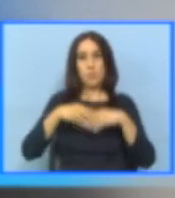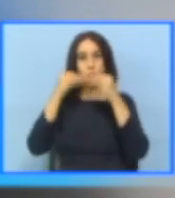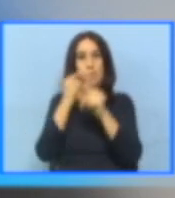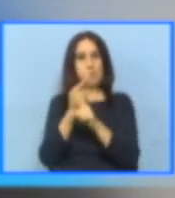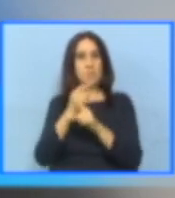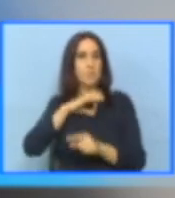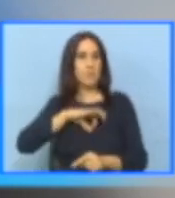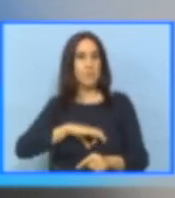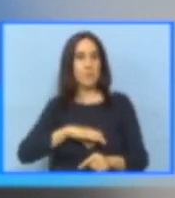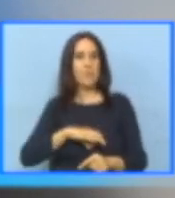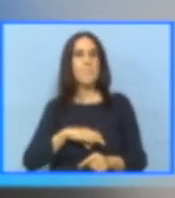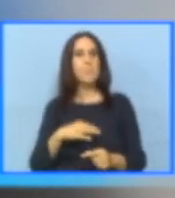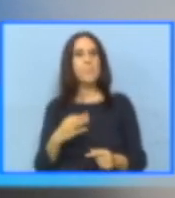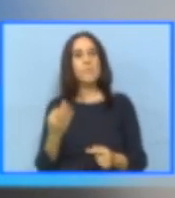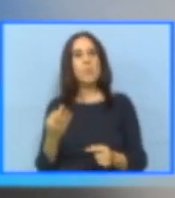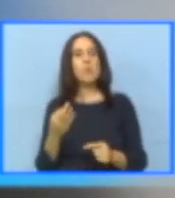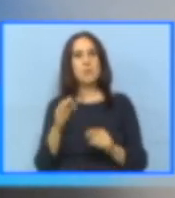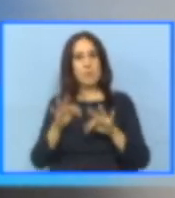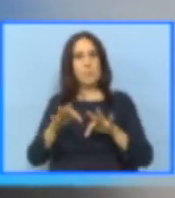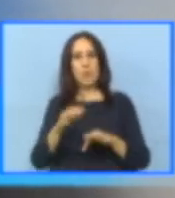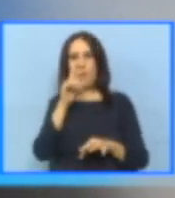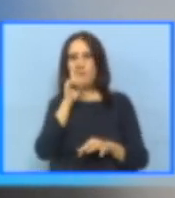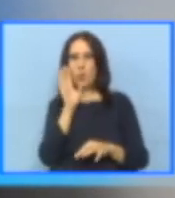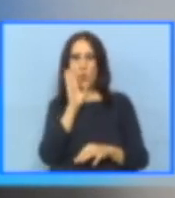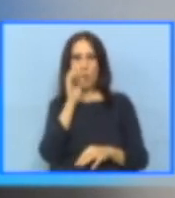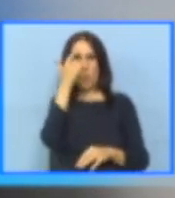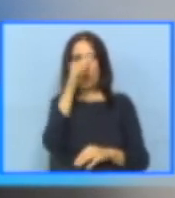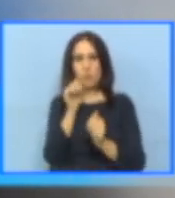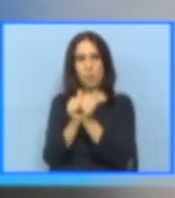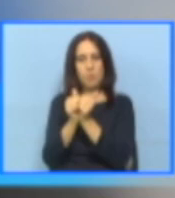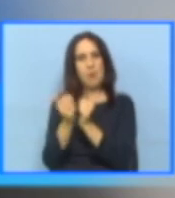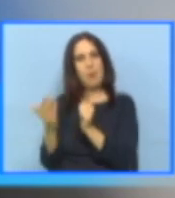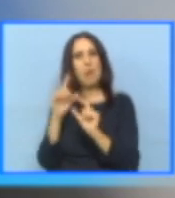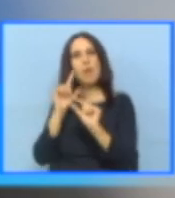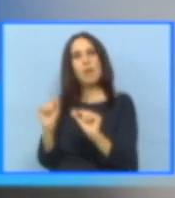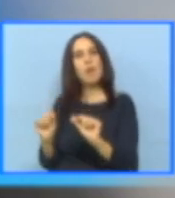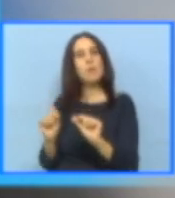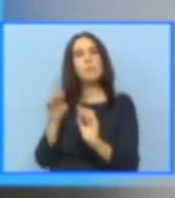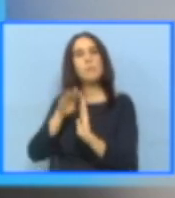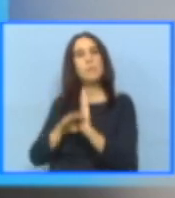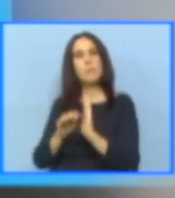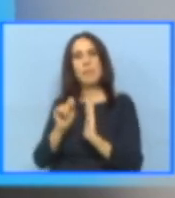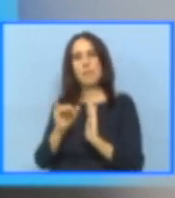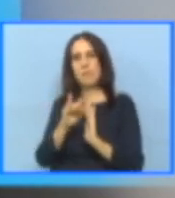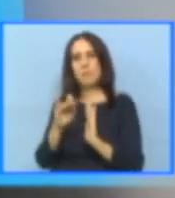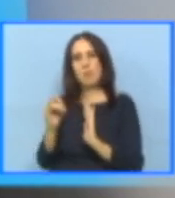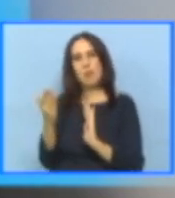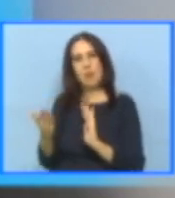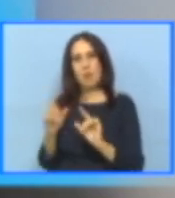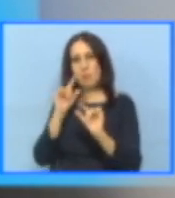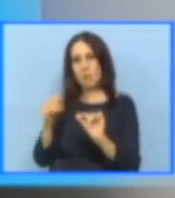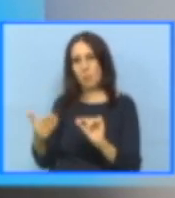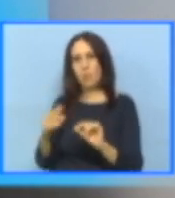e profissional. A terminar, eu recordo que mais logo ainda pode acompanhar a edição rádio do programa Eclésia. Será na